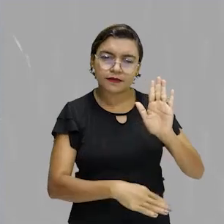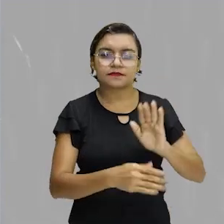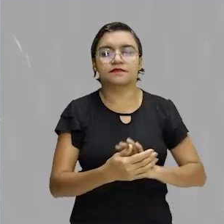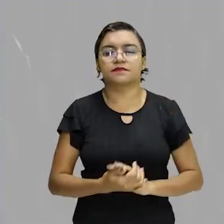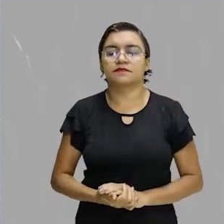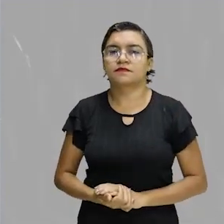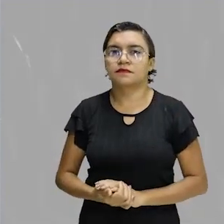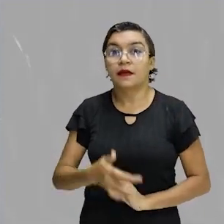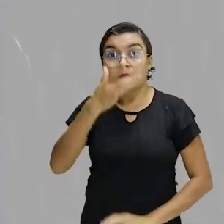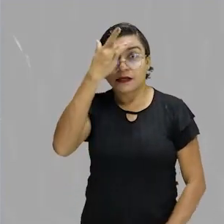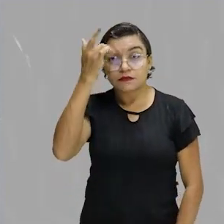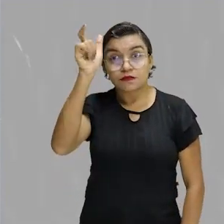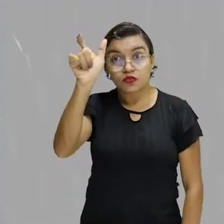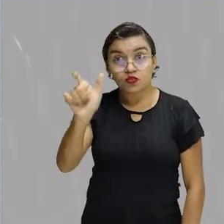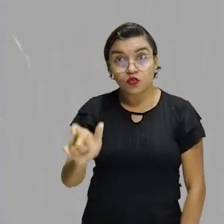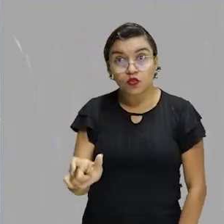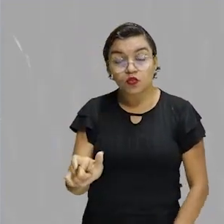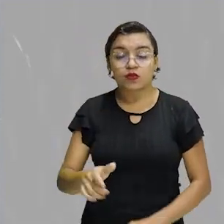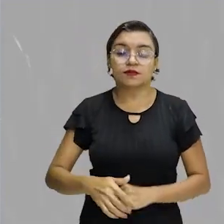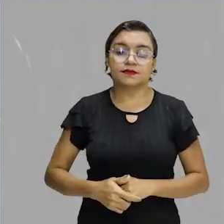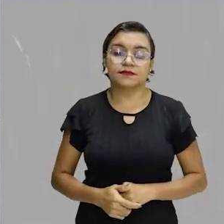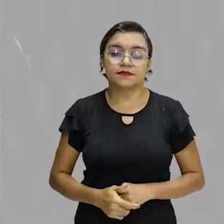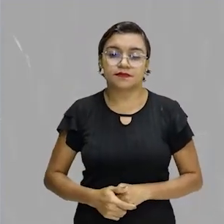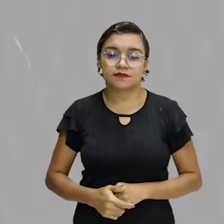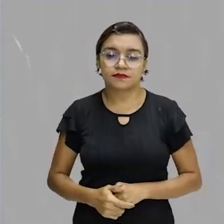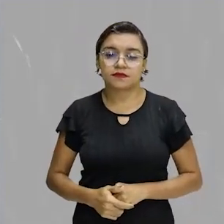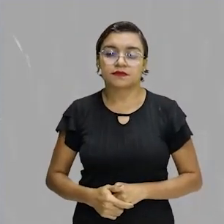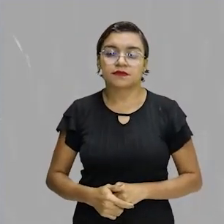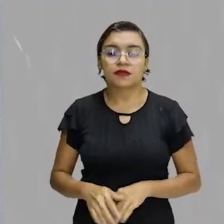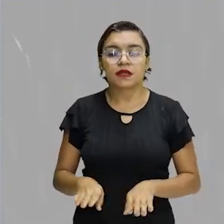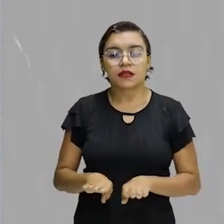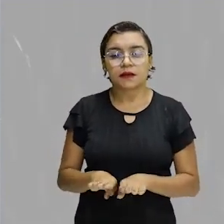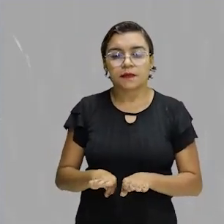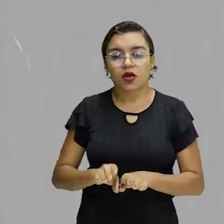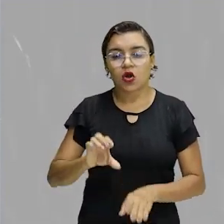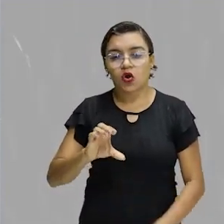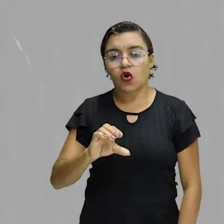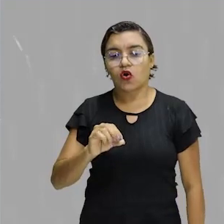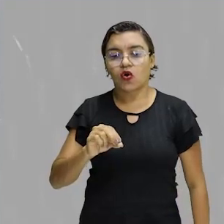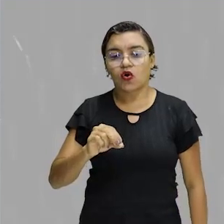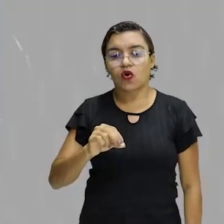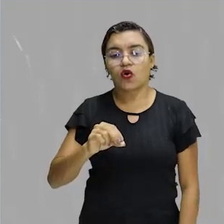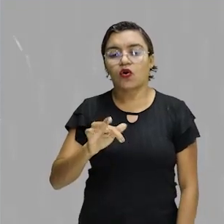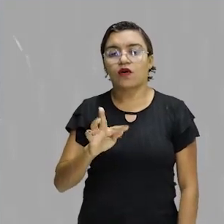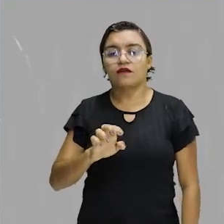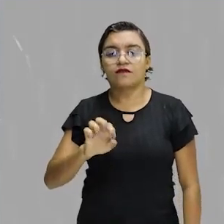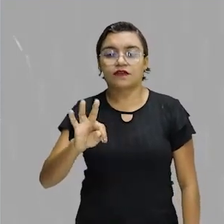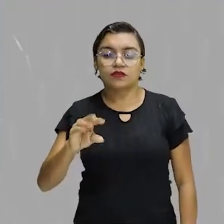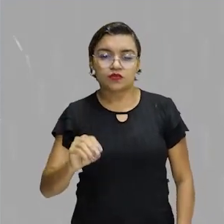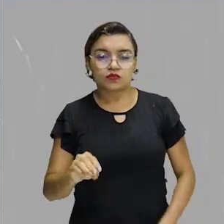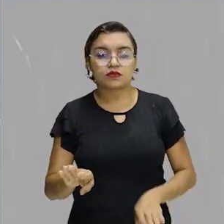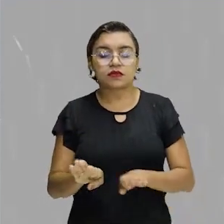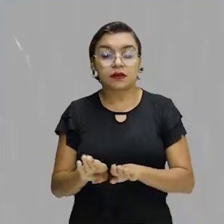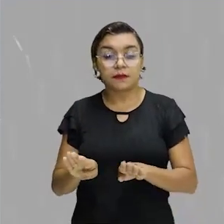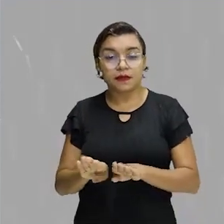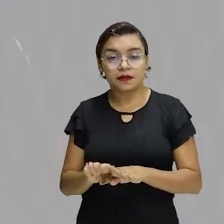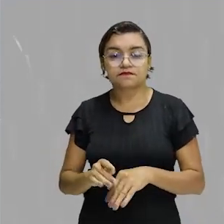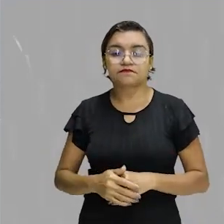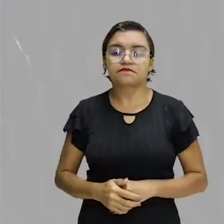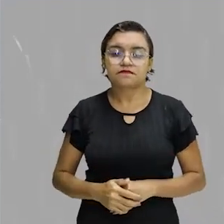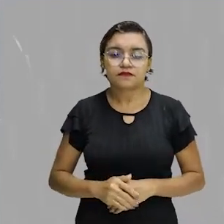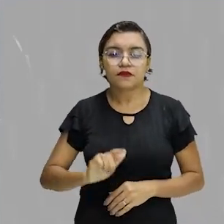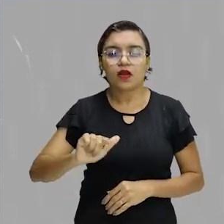as personagens. Conflict, o conflito. Resolution, uma possível resolução para esse conflito